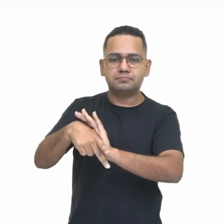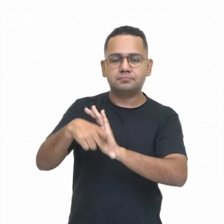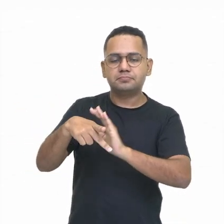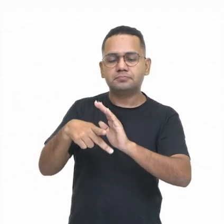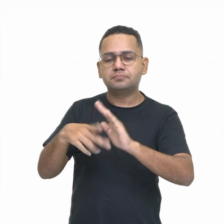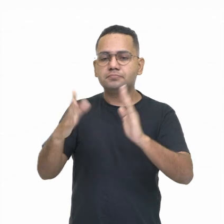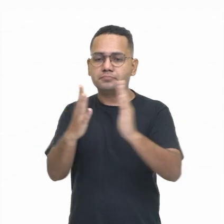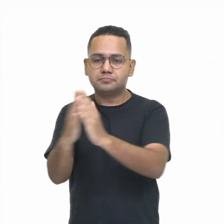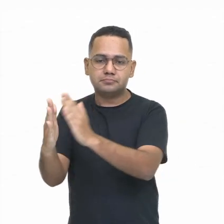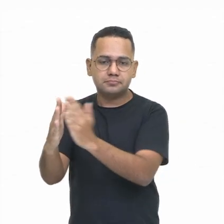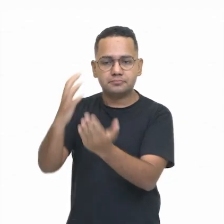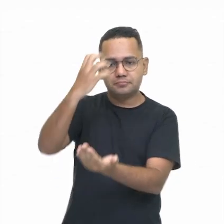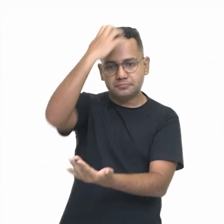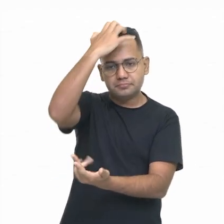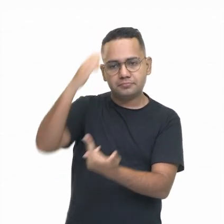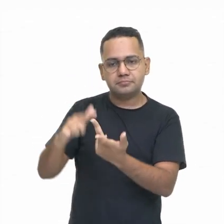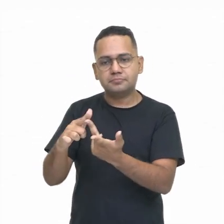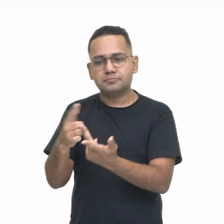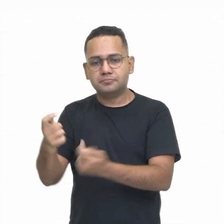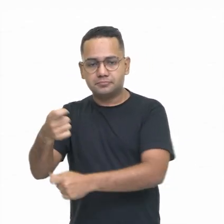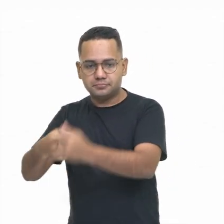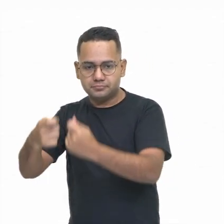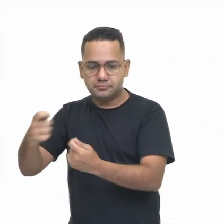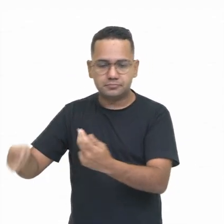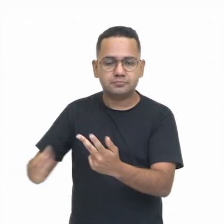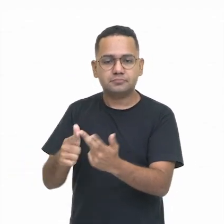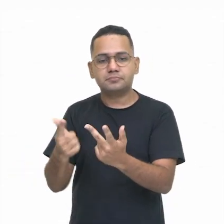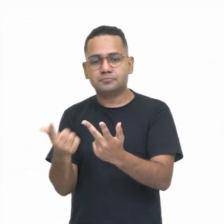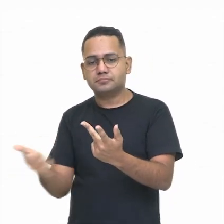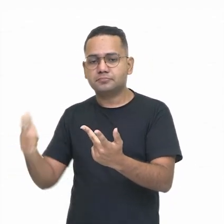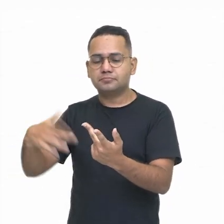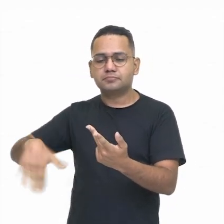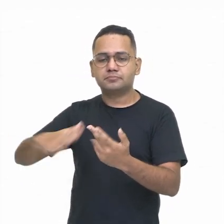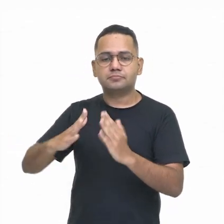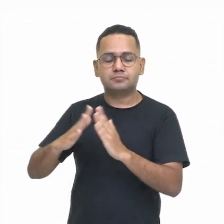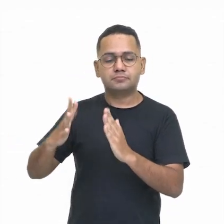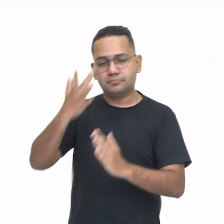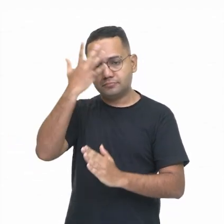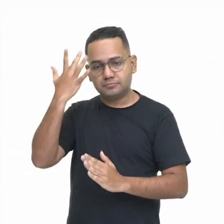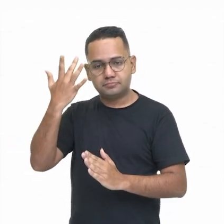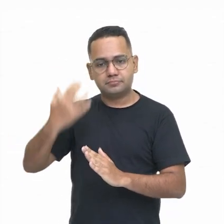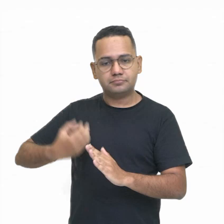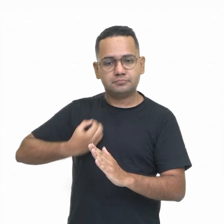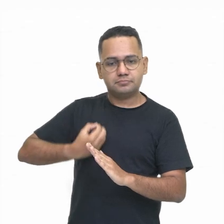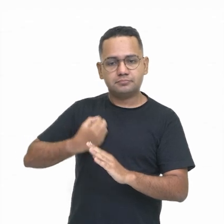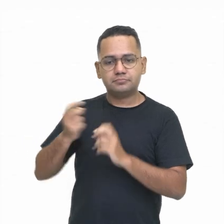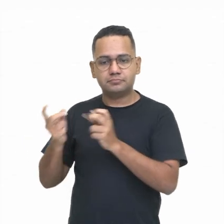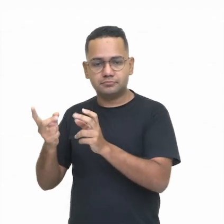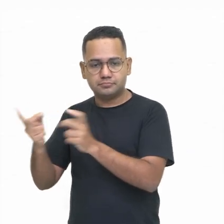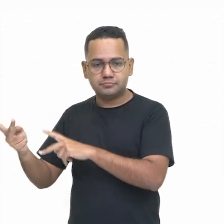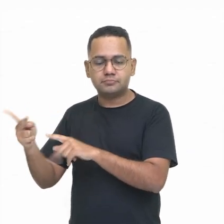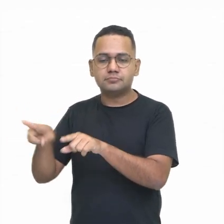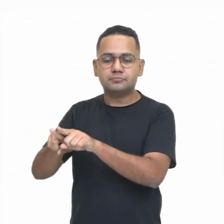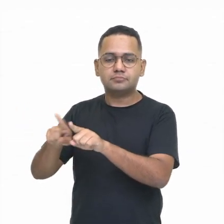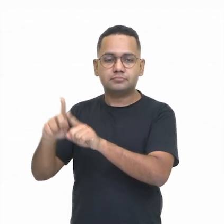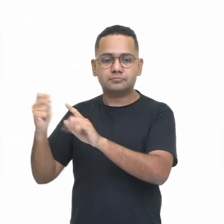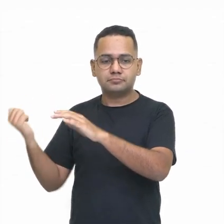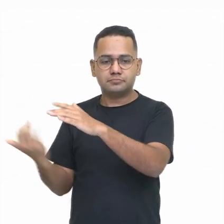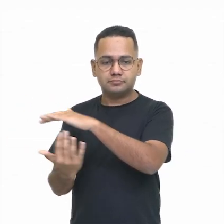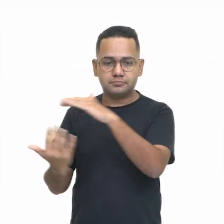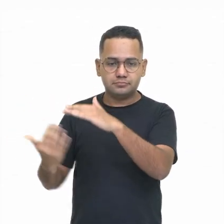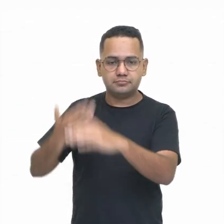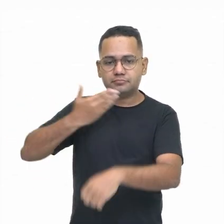e administrativas e outra habitada por comerciantes e estrangeiros